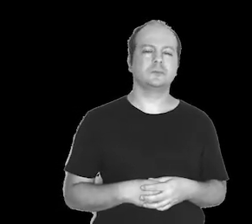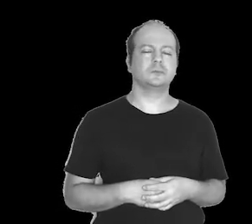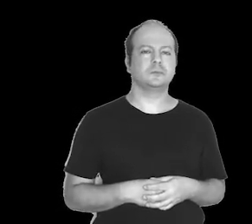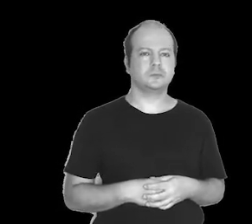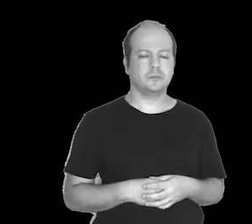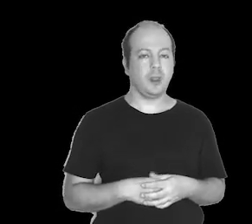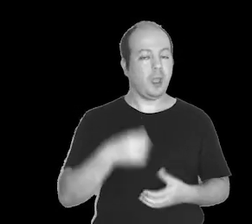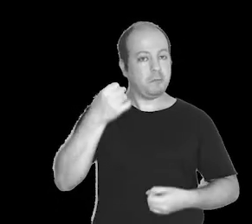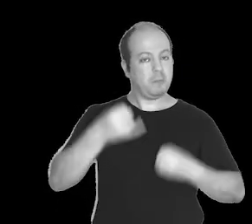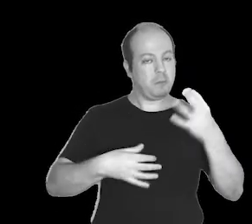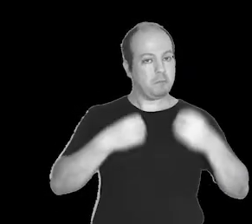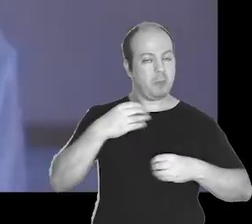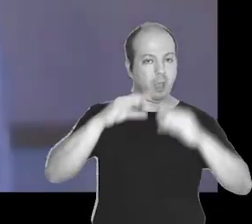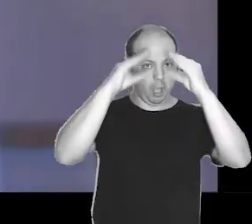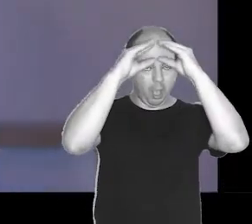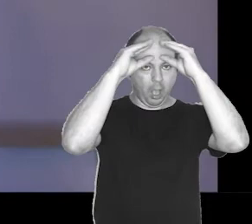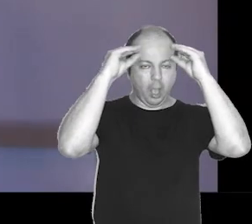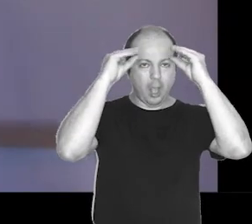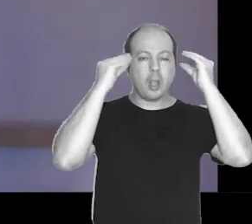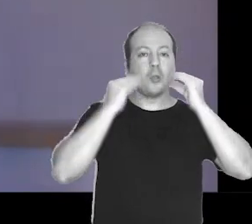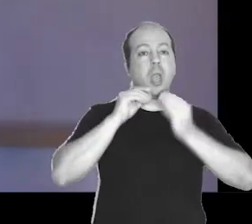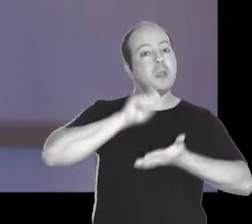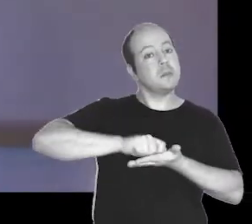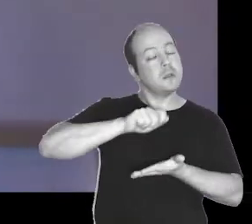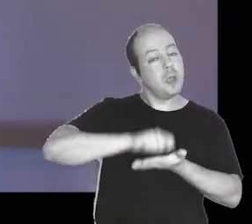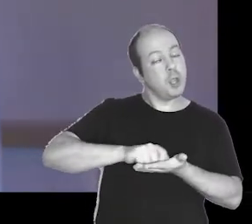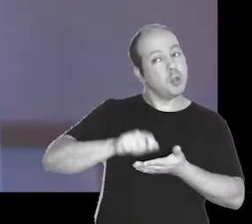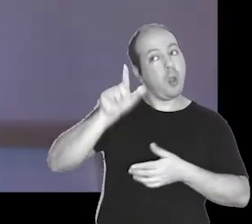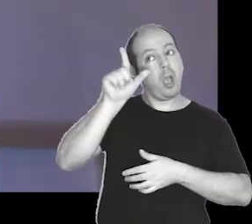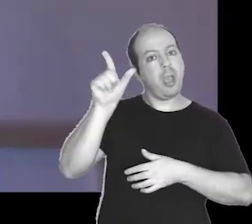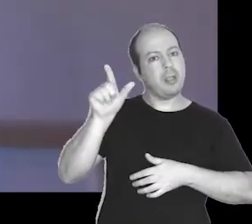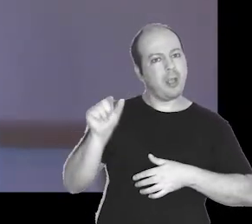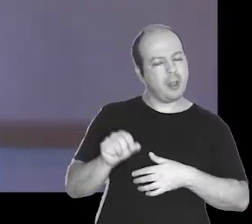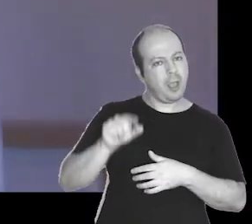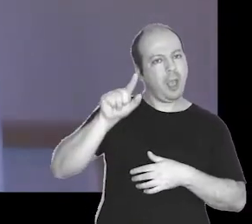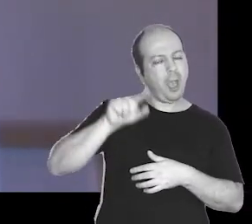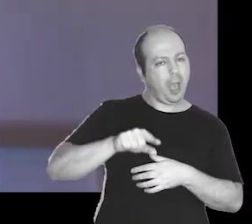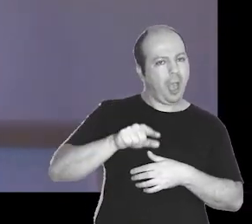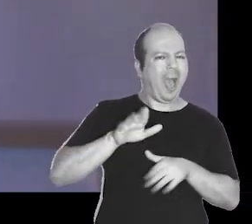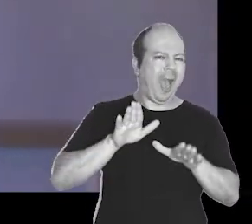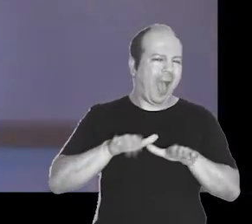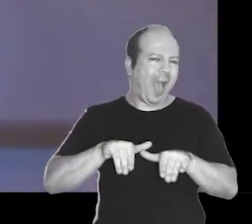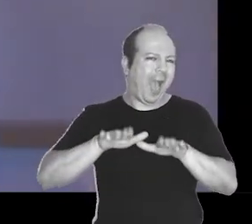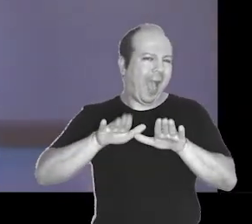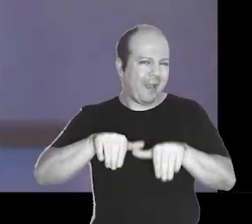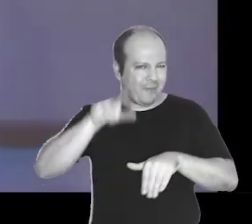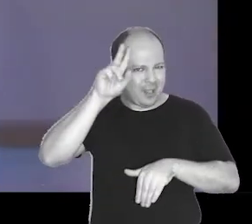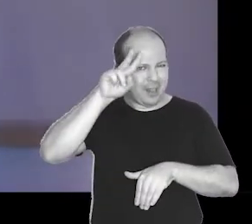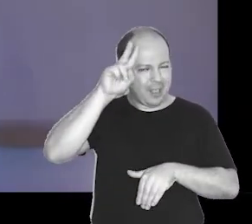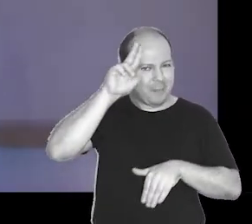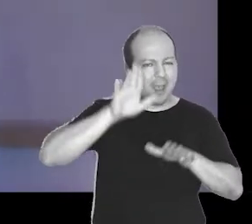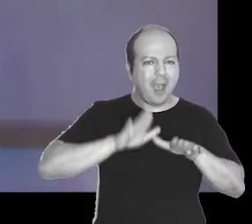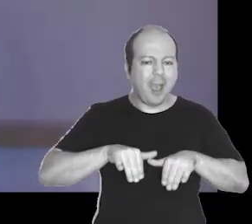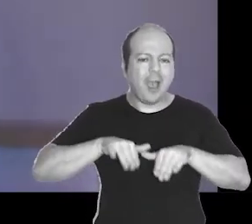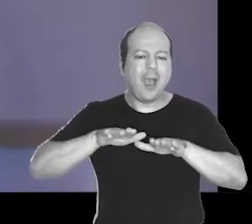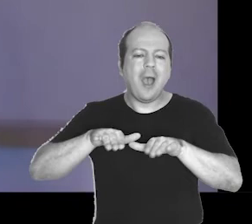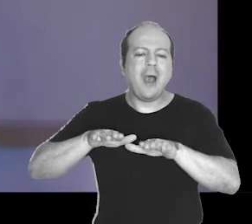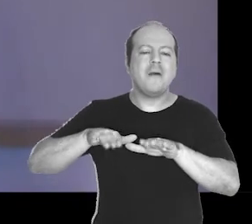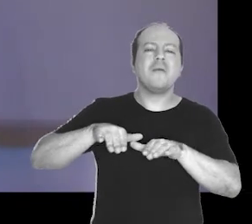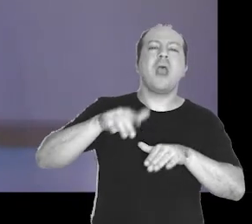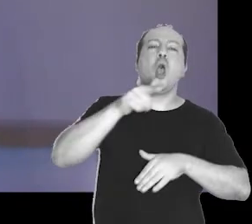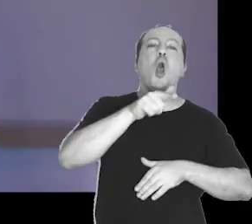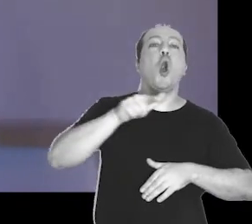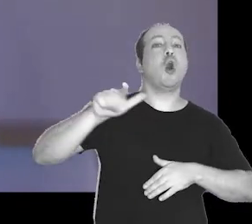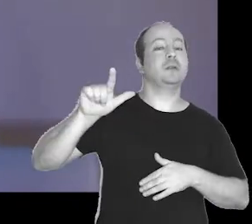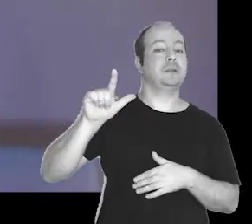No relato de Leonardo, escrito em italiano, o nome da ave que pousa no seu berço é Nibiu,